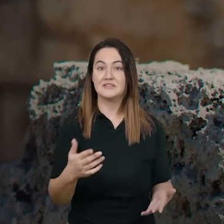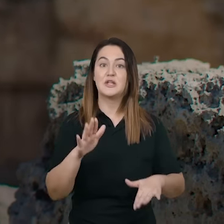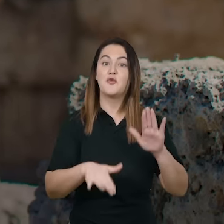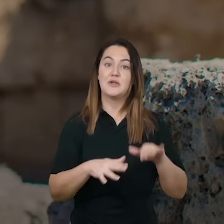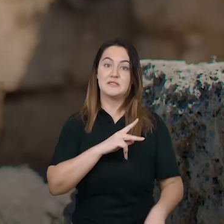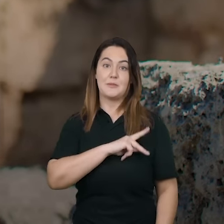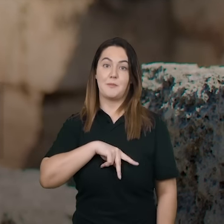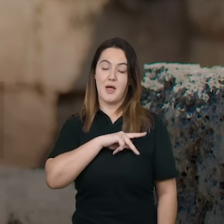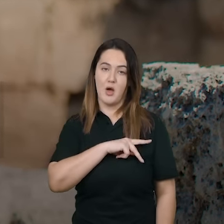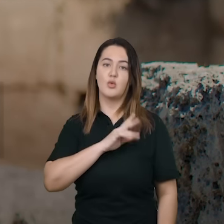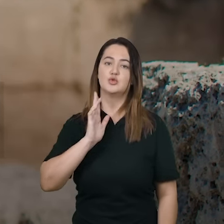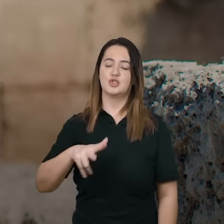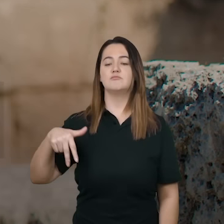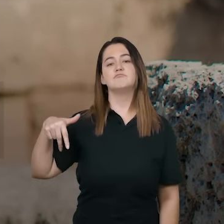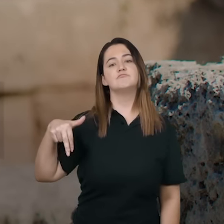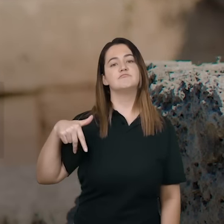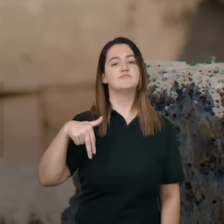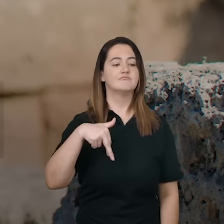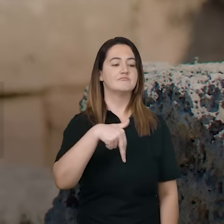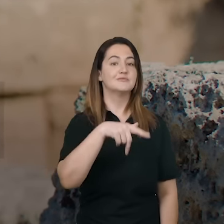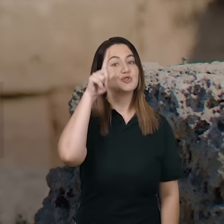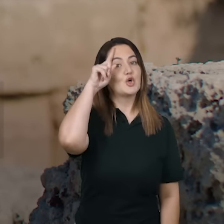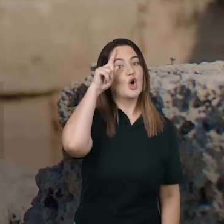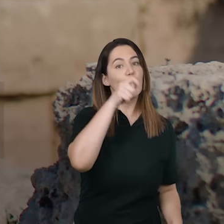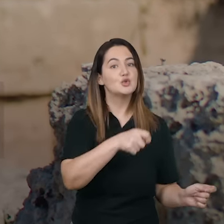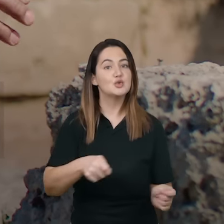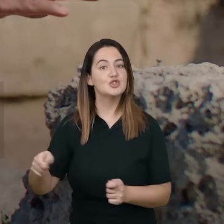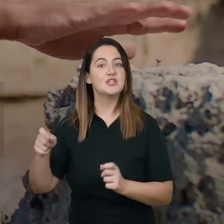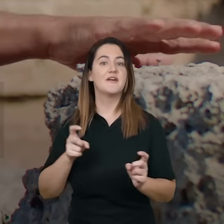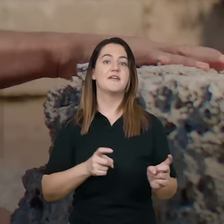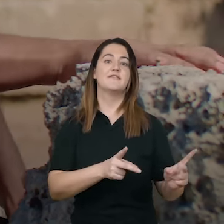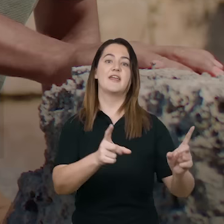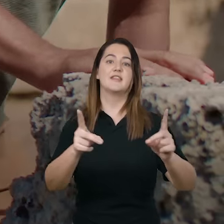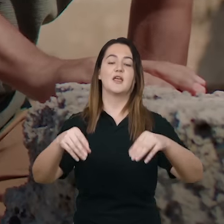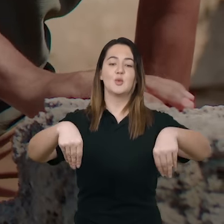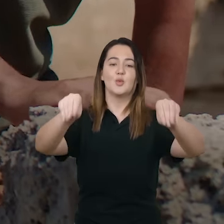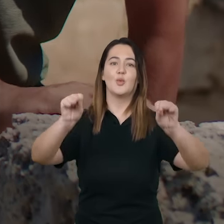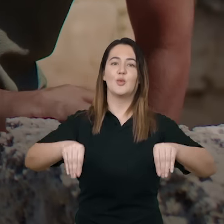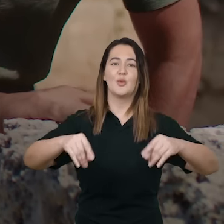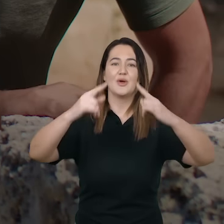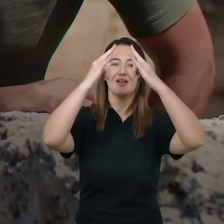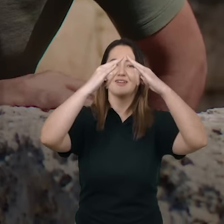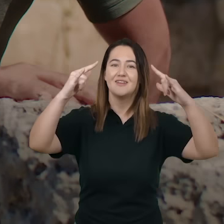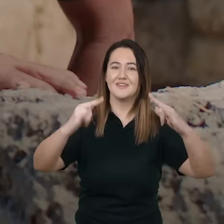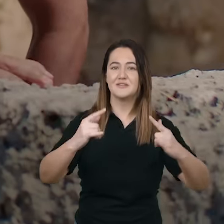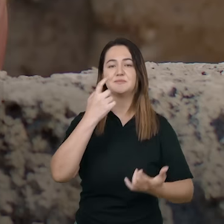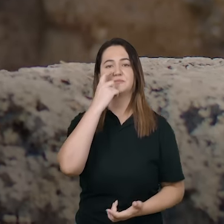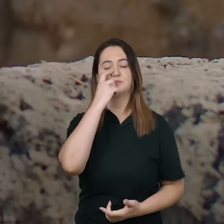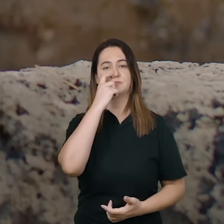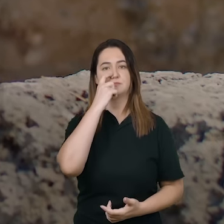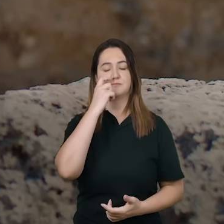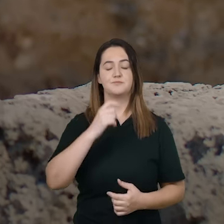sabe Paulo não passou por essa rua aqui todos os dias, vendendo os seus tecidos, vendendo